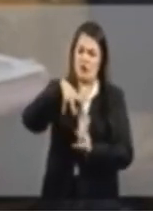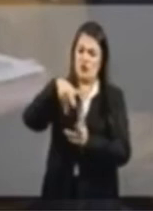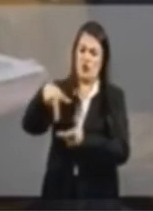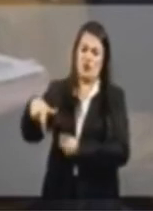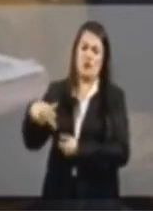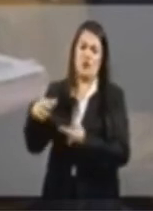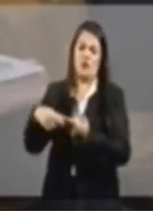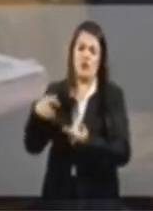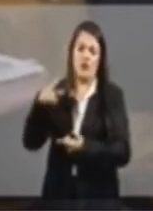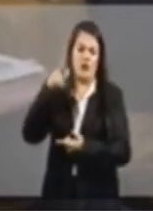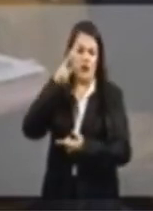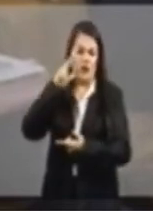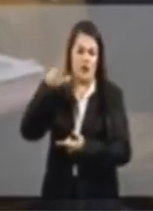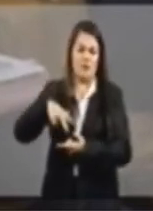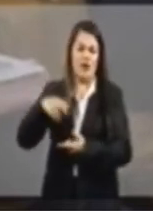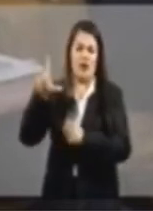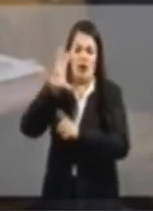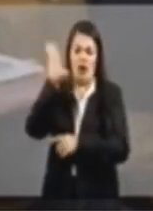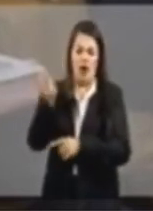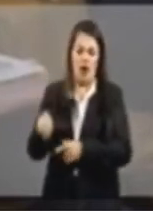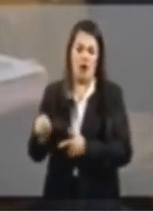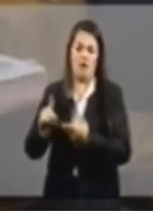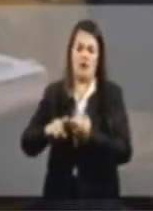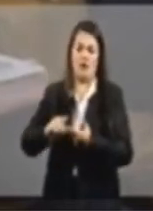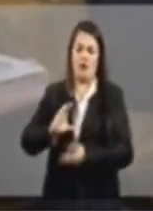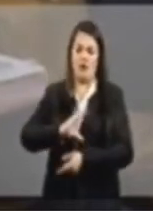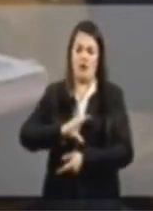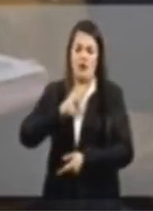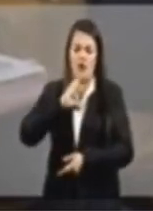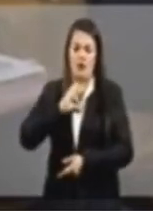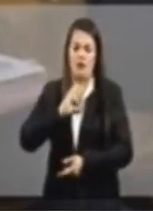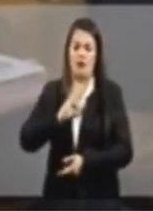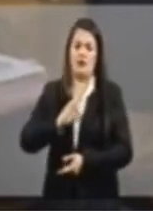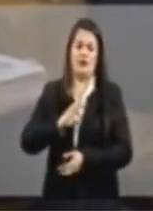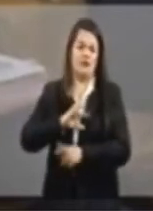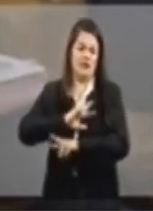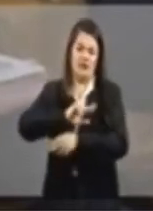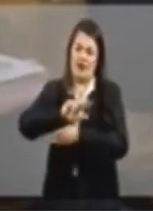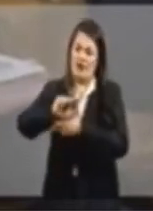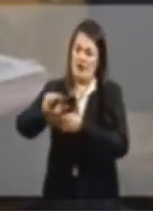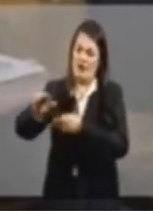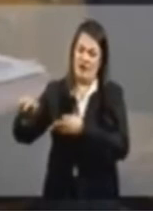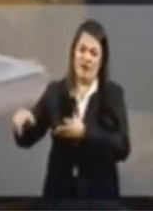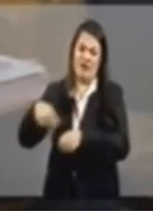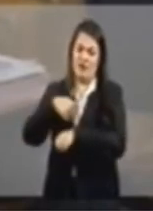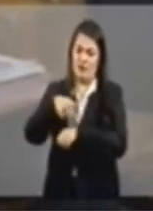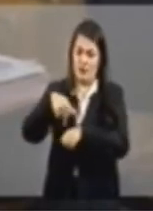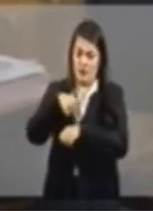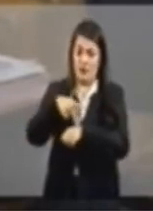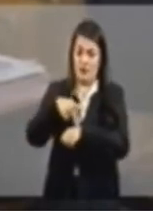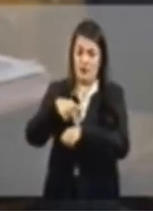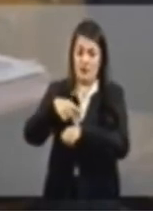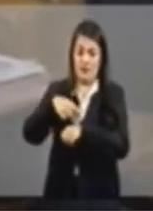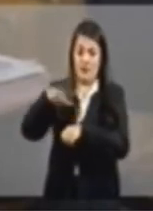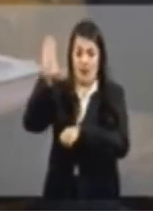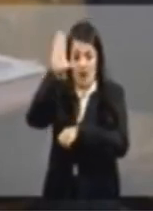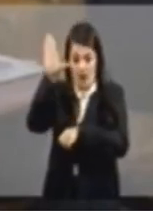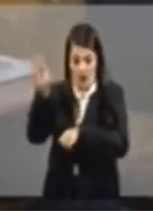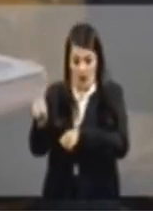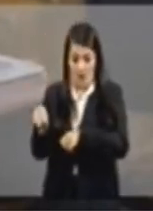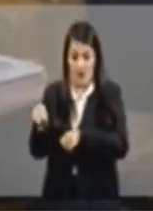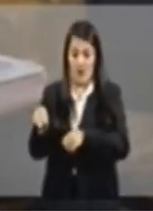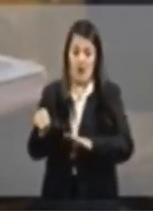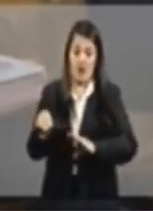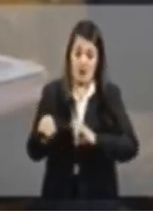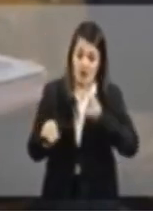estônia letônia áfrica do sul canadá são dezenas de países sendo que a áfrica do sul e canadá decidiu cet